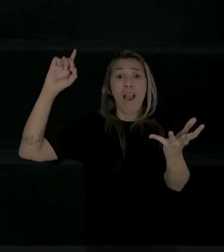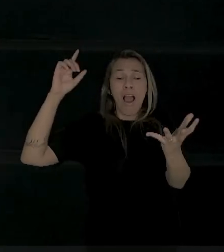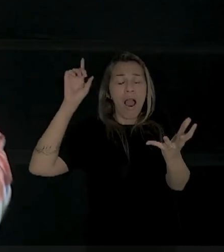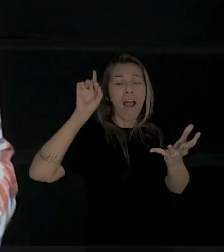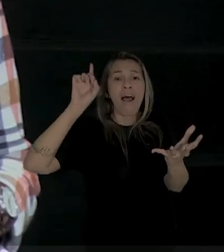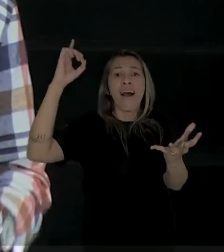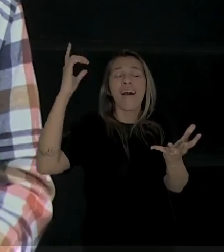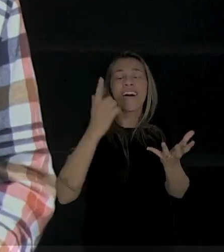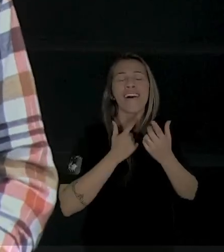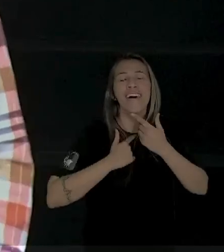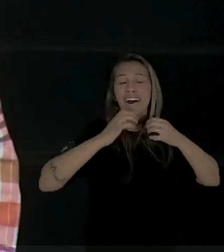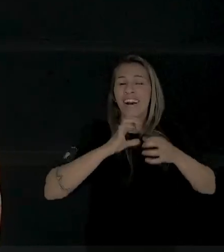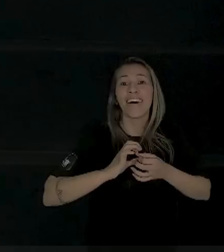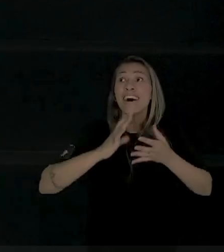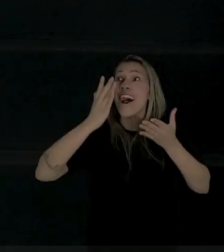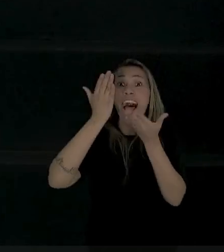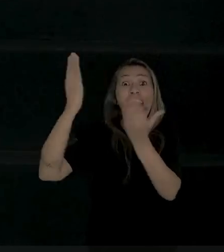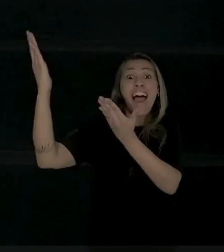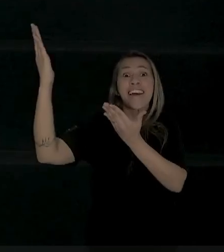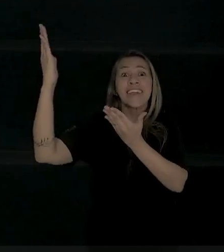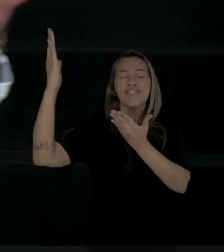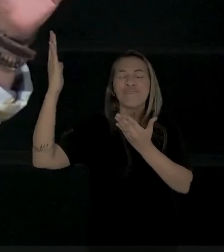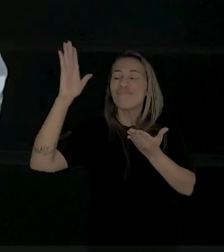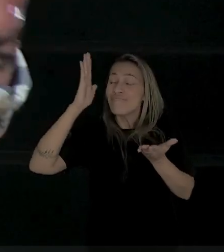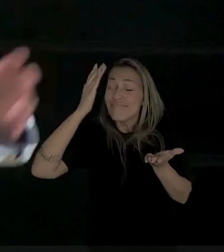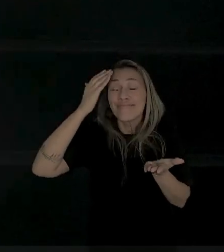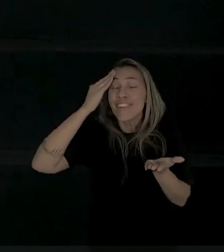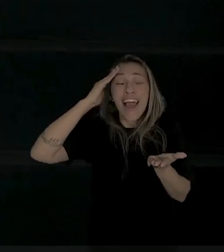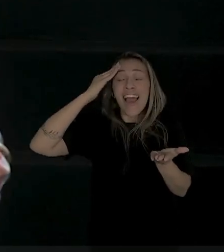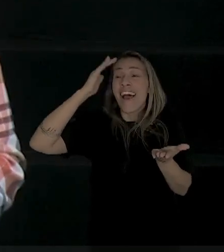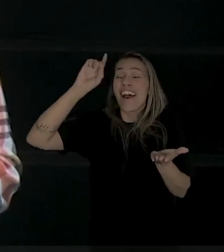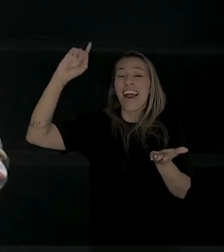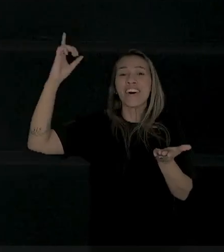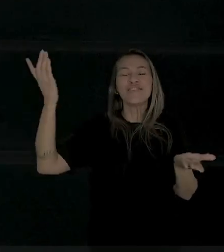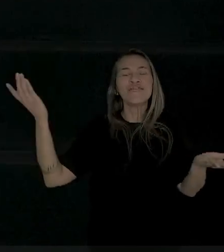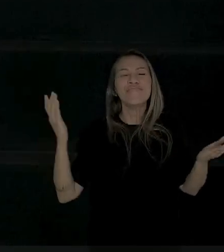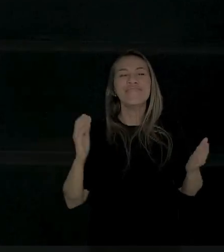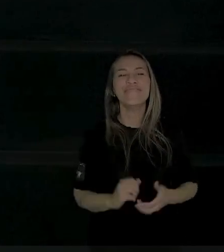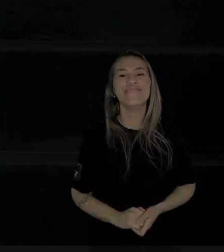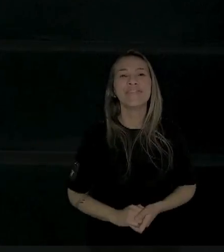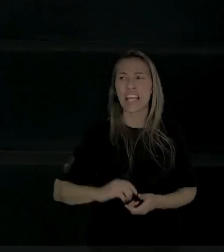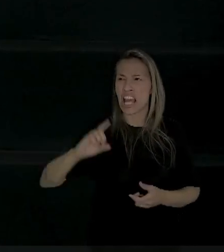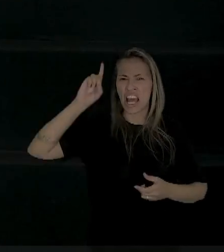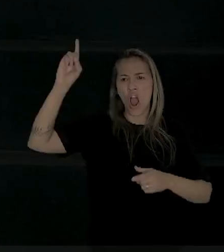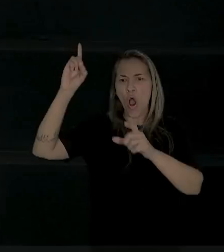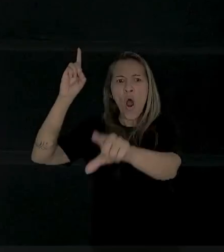o pastor que nem o pai mesmo viu muito valor nele. Deus não procura